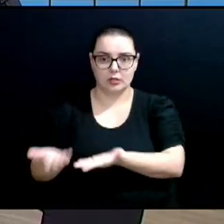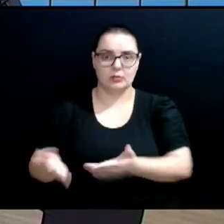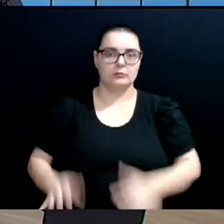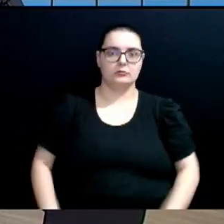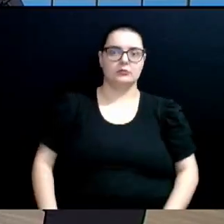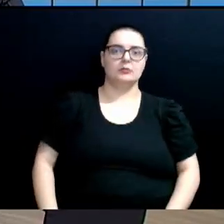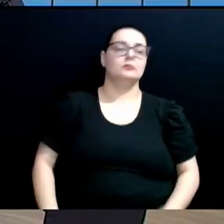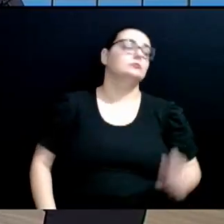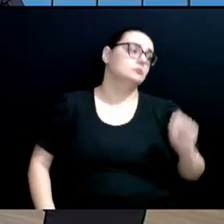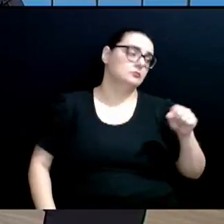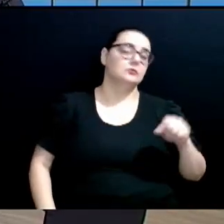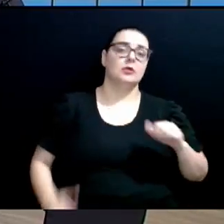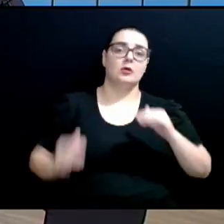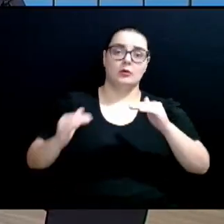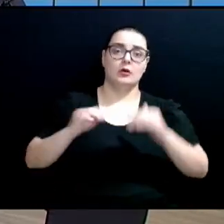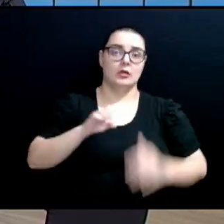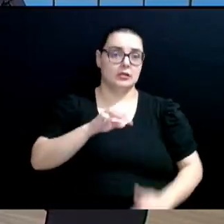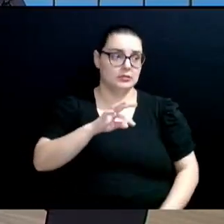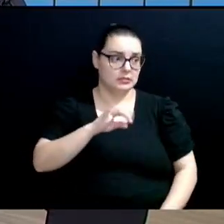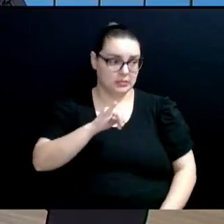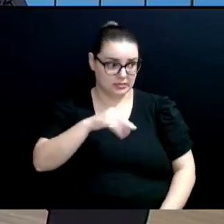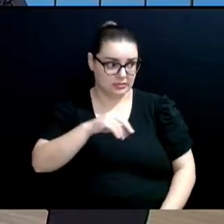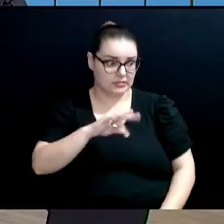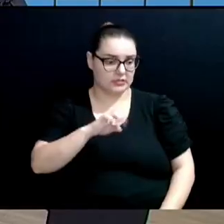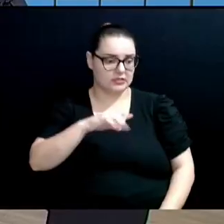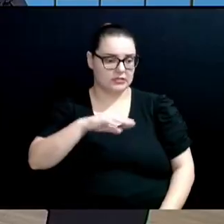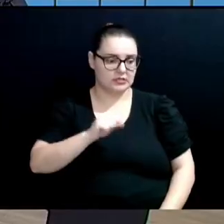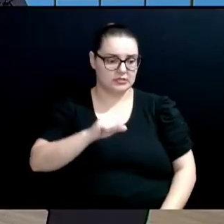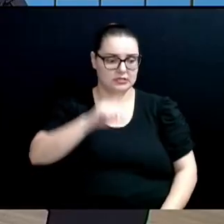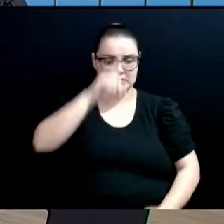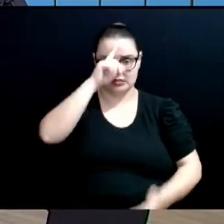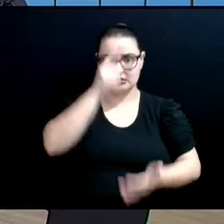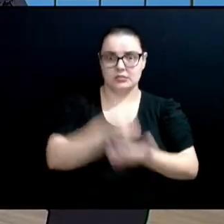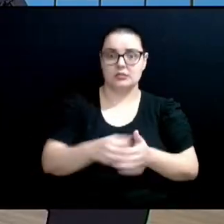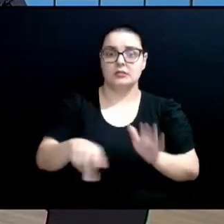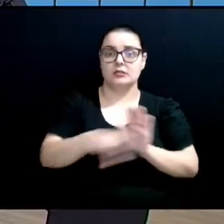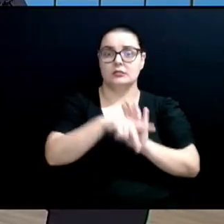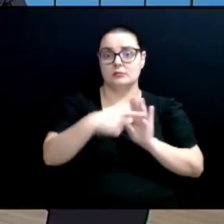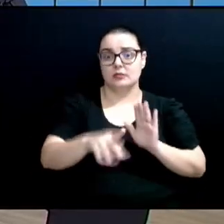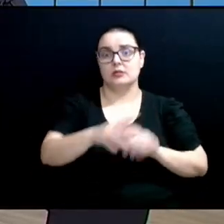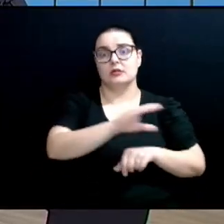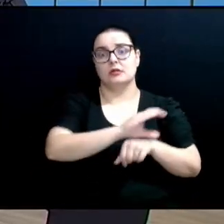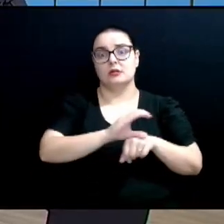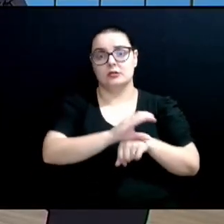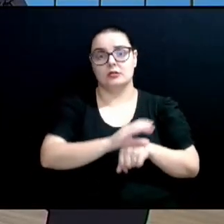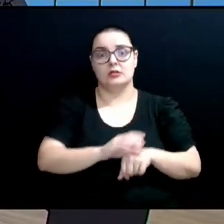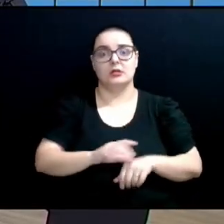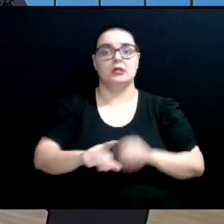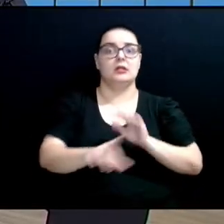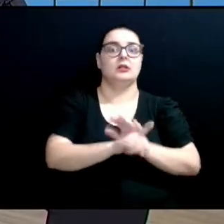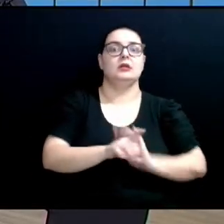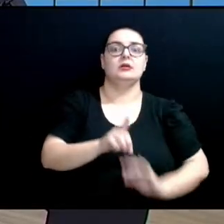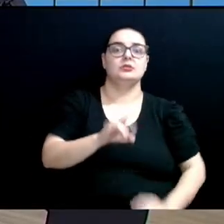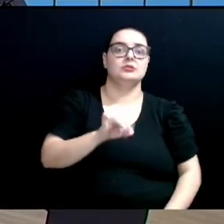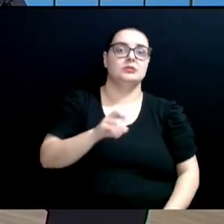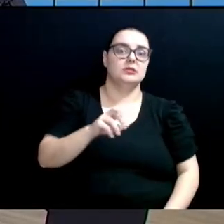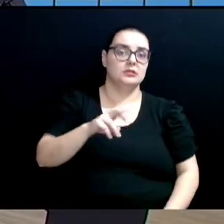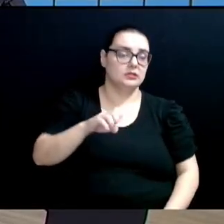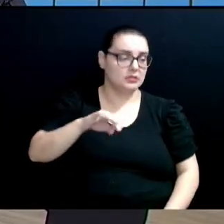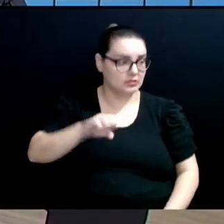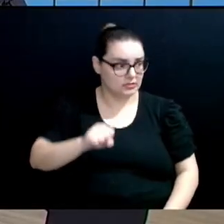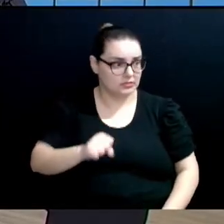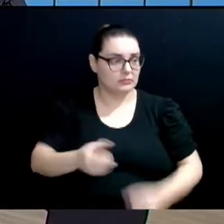instâncias de decisão que estão previstas em legislação federal, né? Lei de Diretrizes e Bases da Educação prevê a existência dos conselhos de